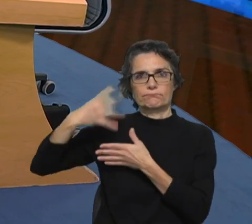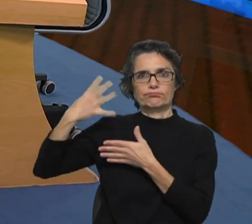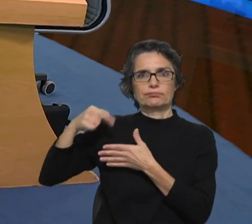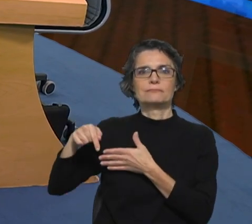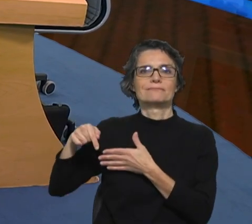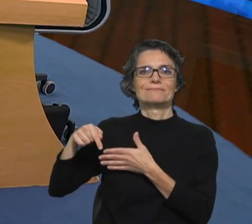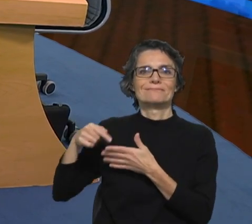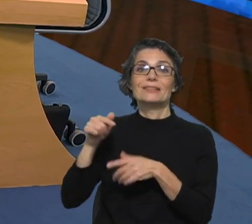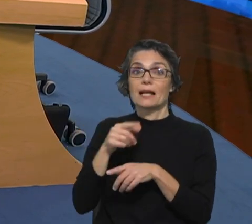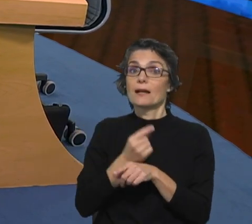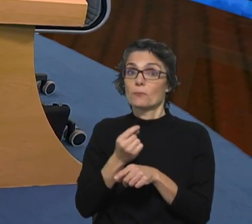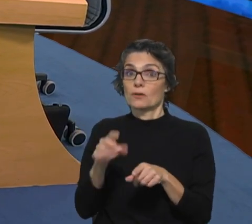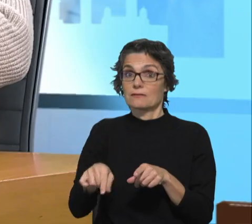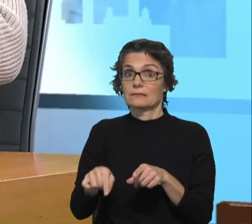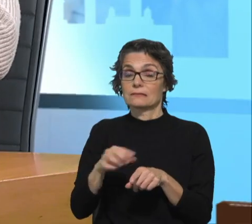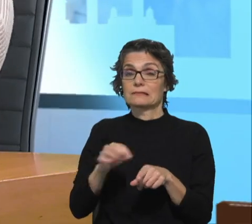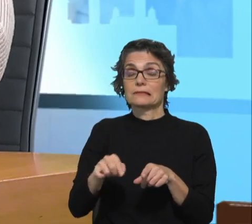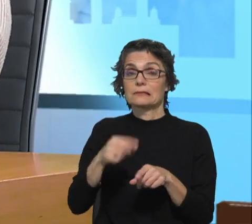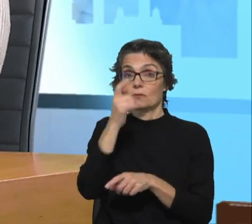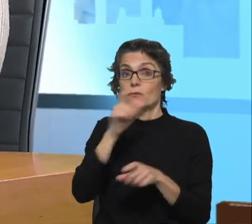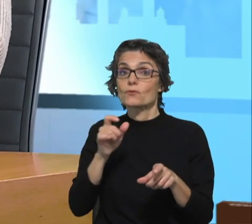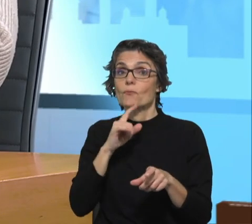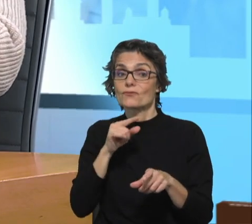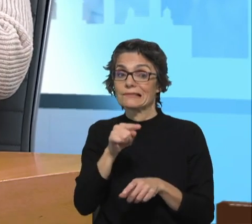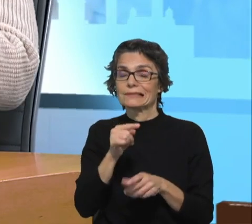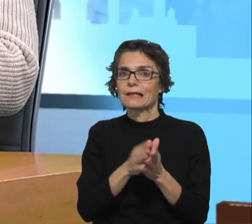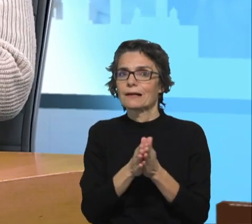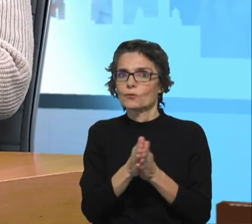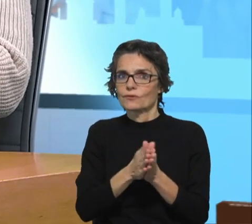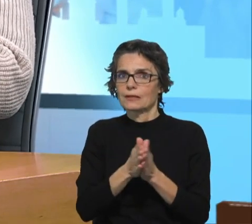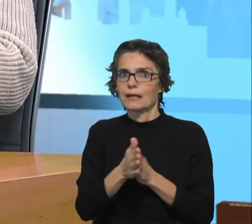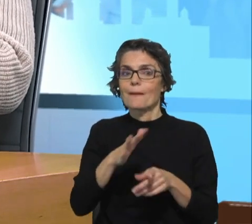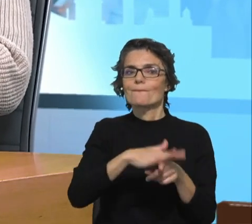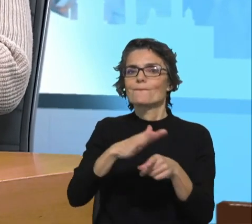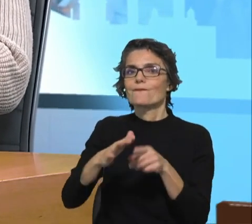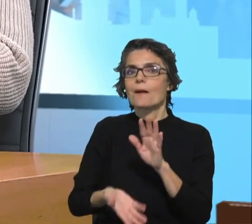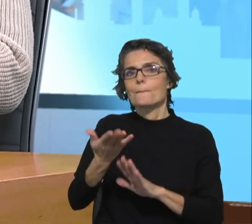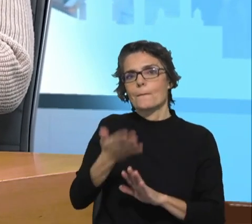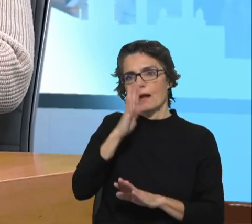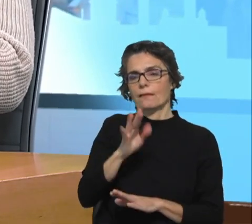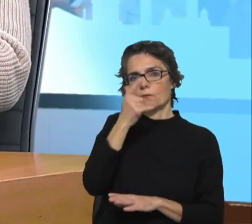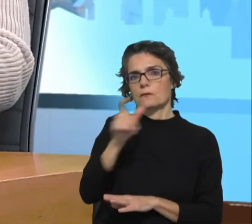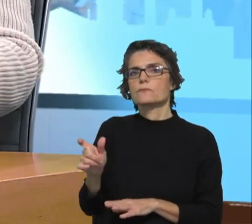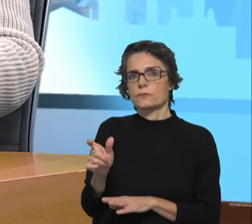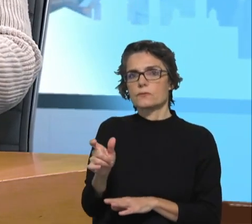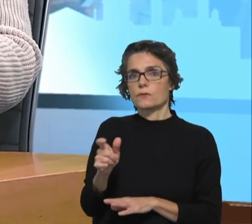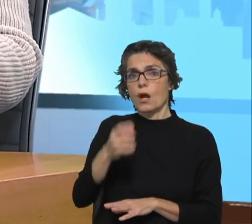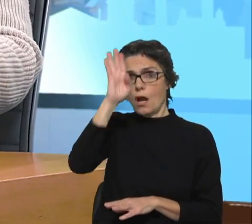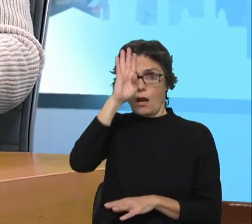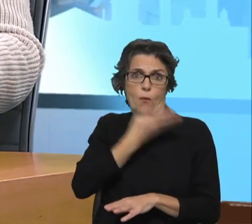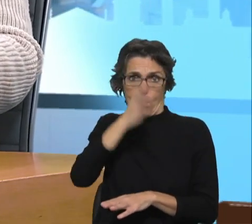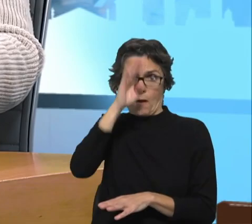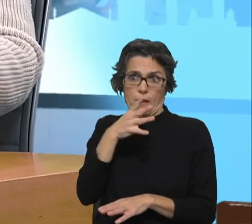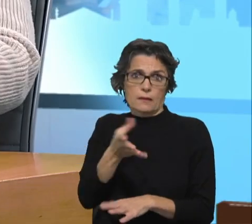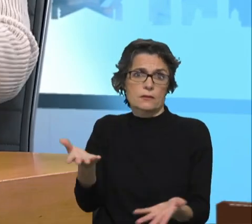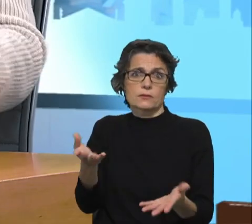algoritmos, pode haver pessoas que a possam usar para influenciar mais uma vez o comportamento das pessoas. E o Papa alerta para